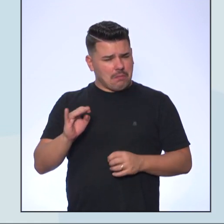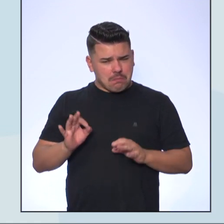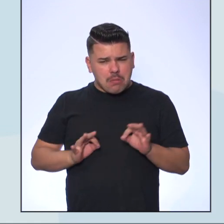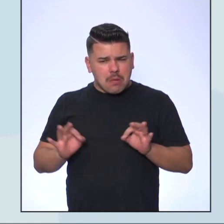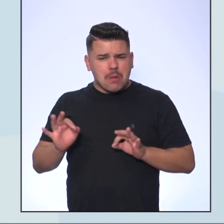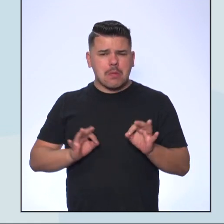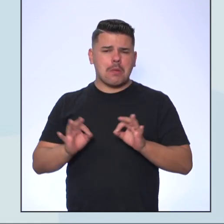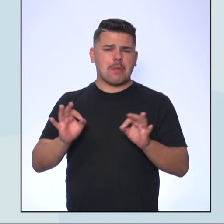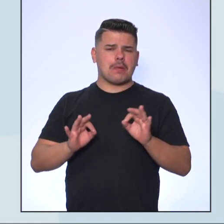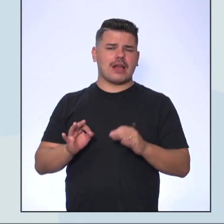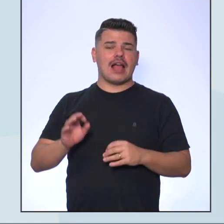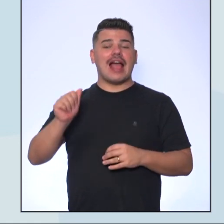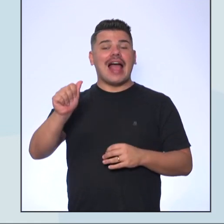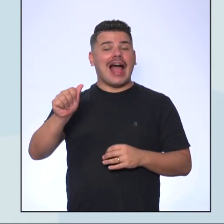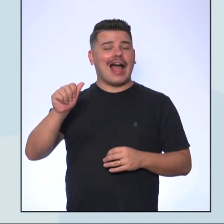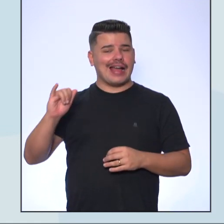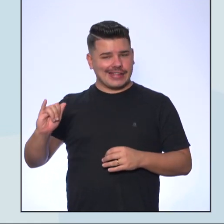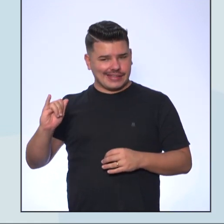aí,